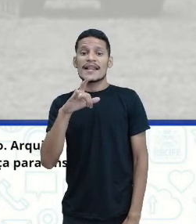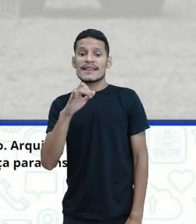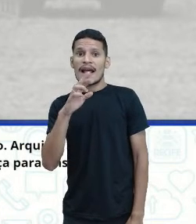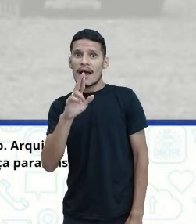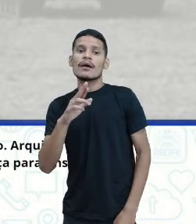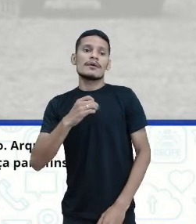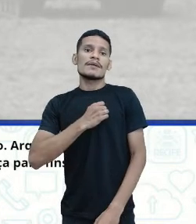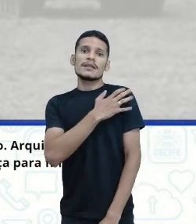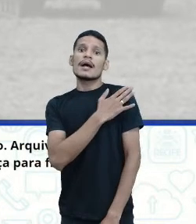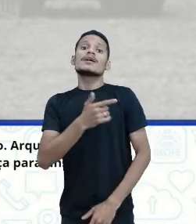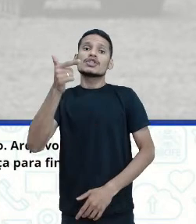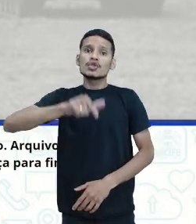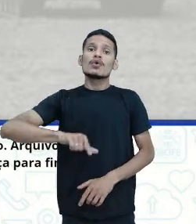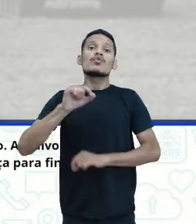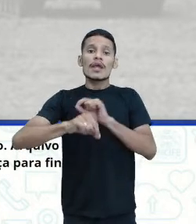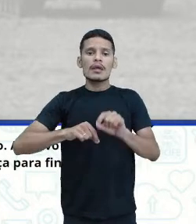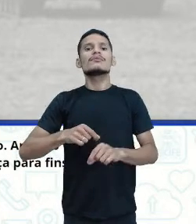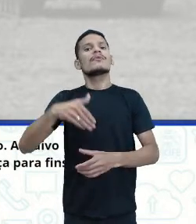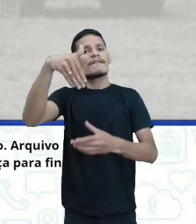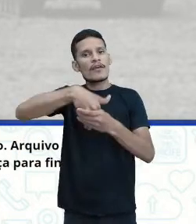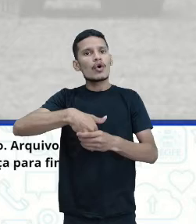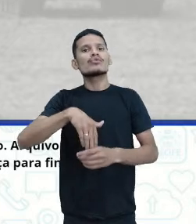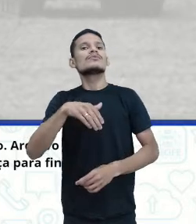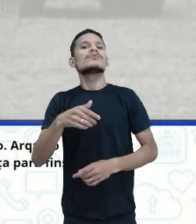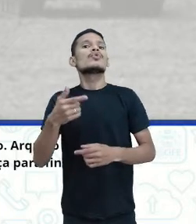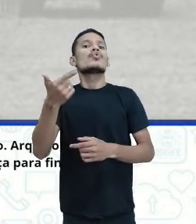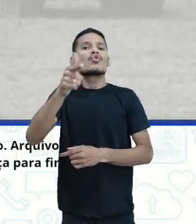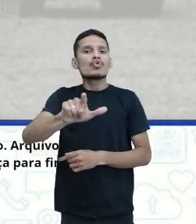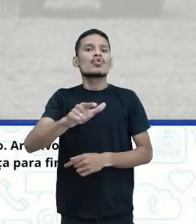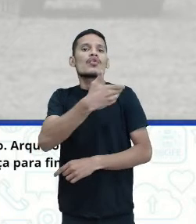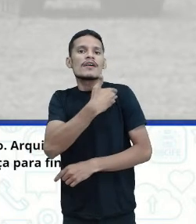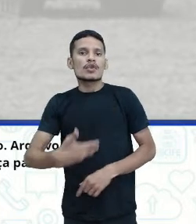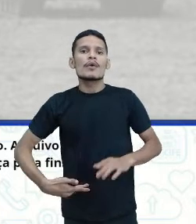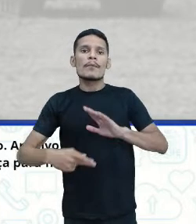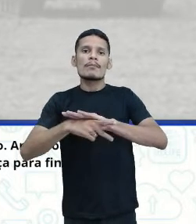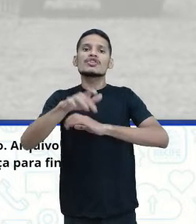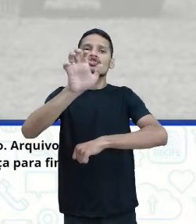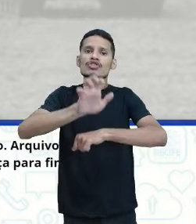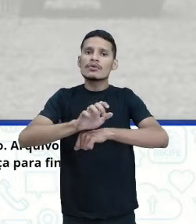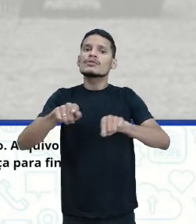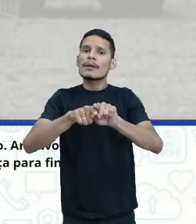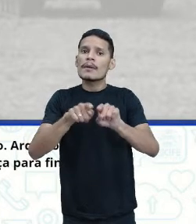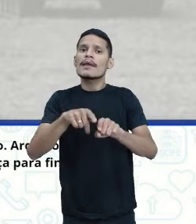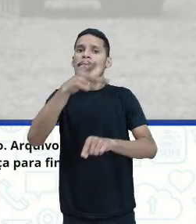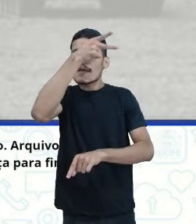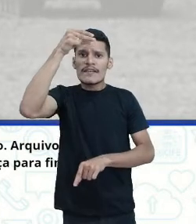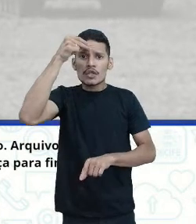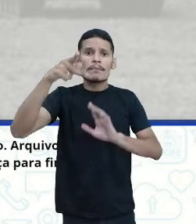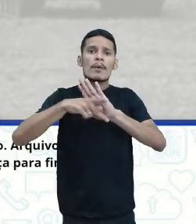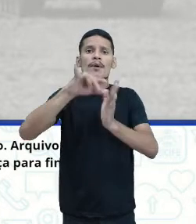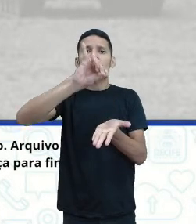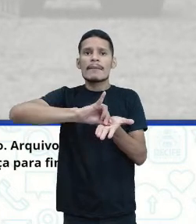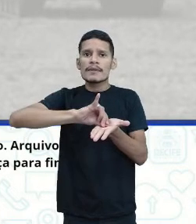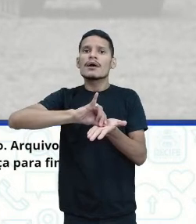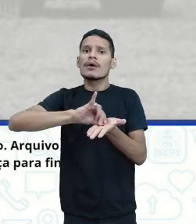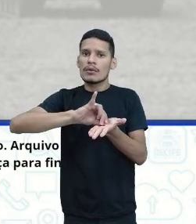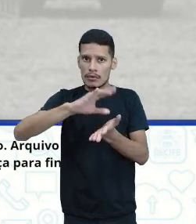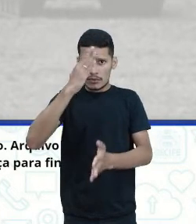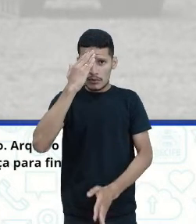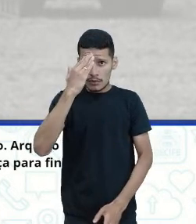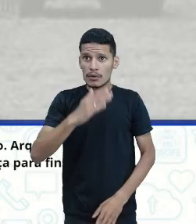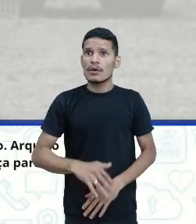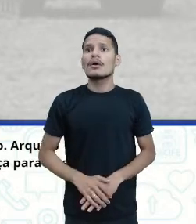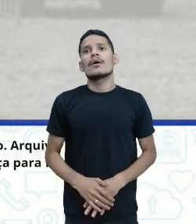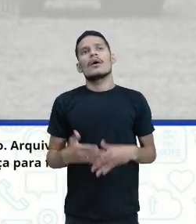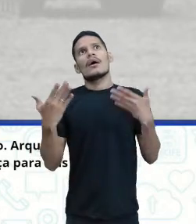novamente, estabeleceu eleições indiretas também para governadores dos estados e prefeitos das capitais. E aí, como o robozinho está dizendo, ó,